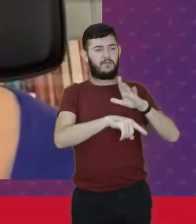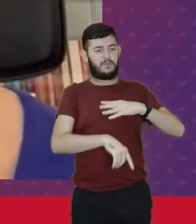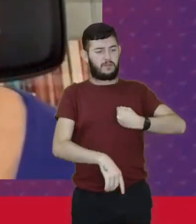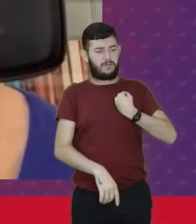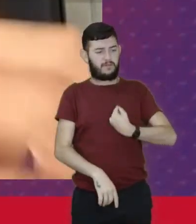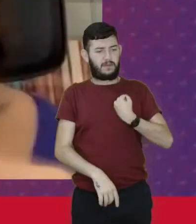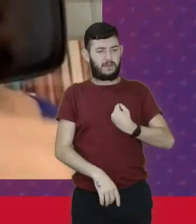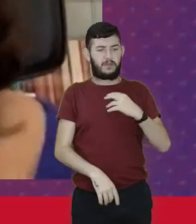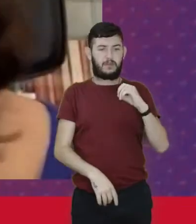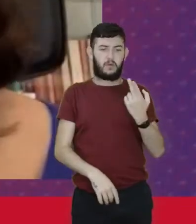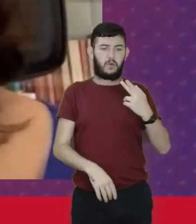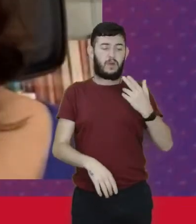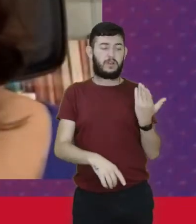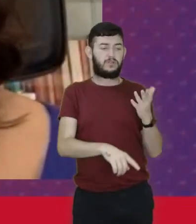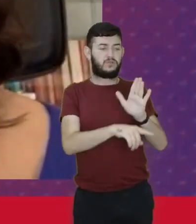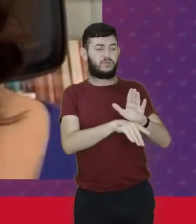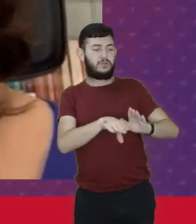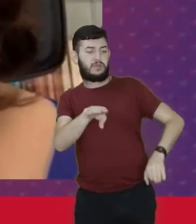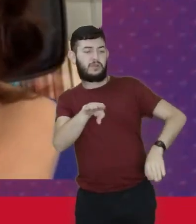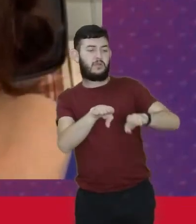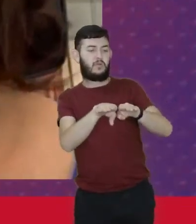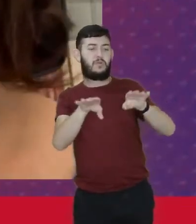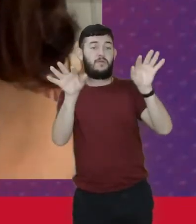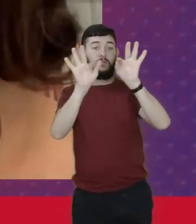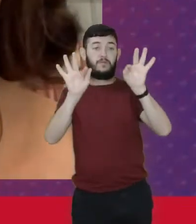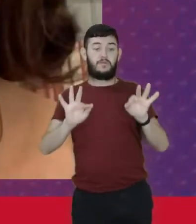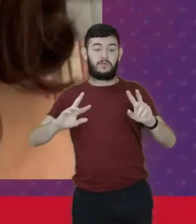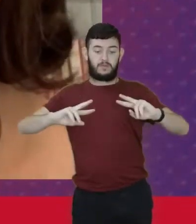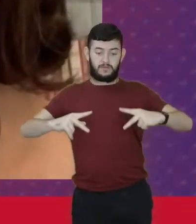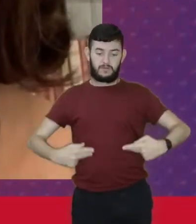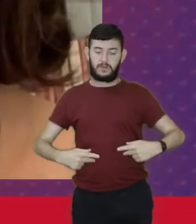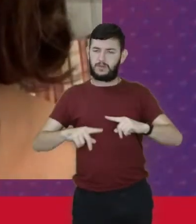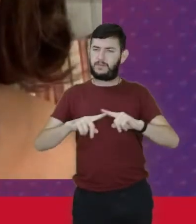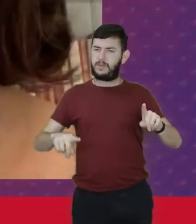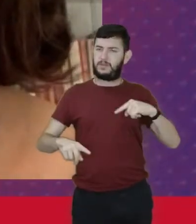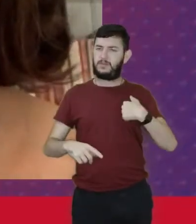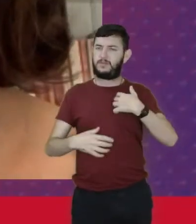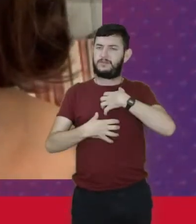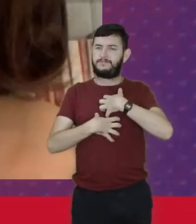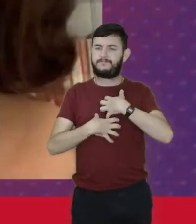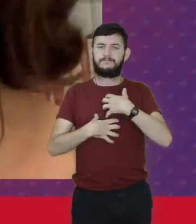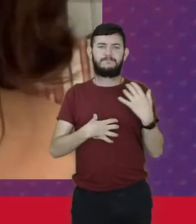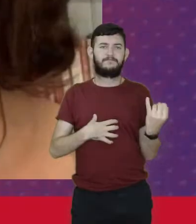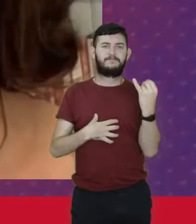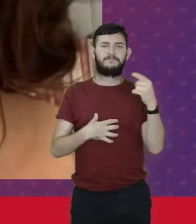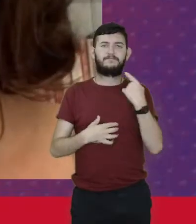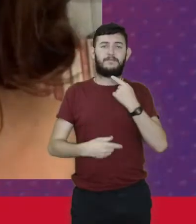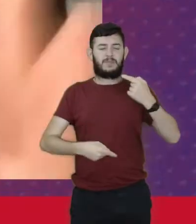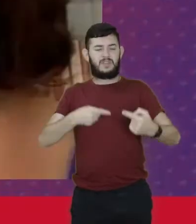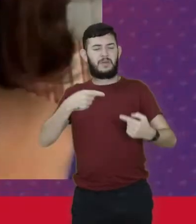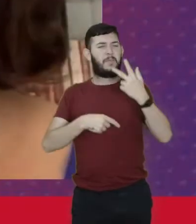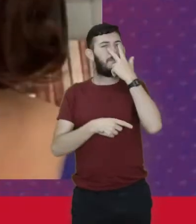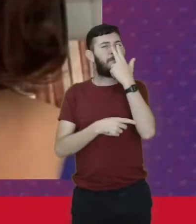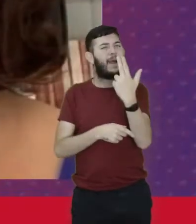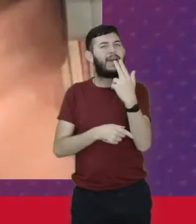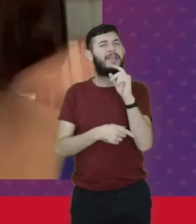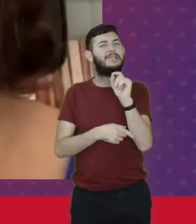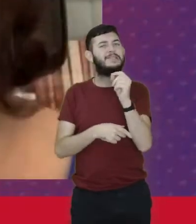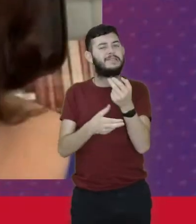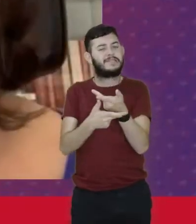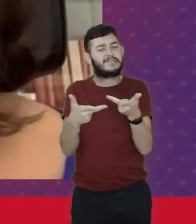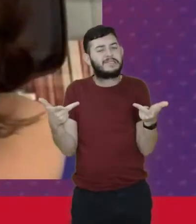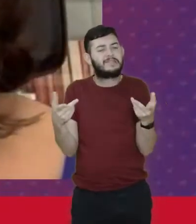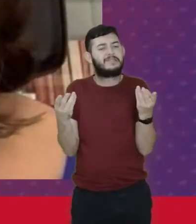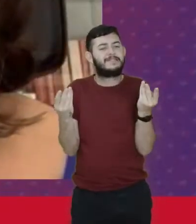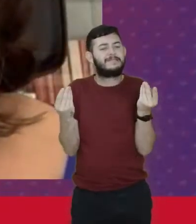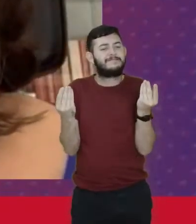igualdade humana e da felicidade humana. Então, é importante que a gente discuta isso, porque senão fica parecendo que as coisas são em